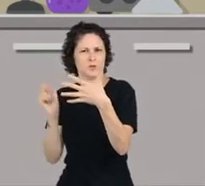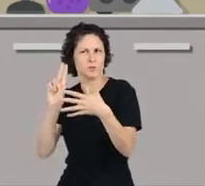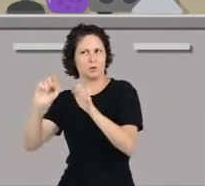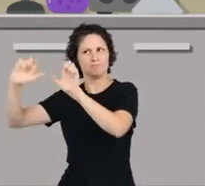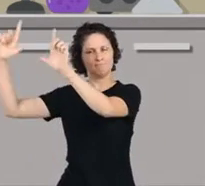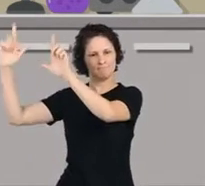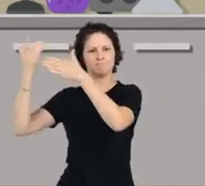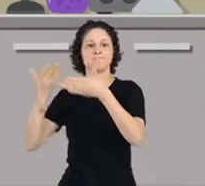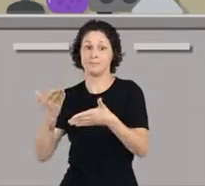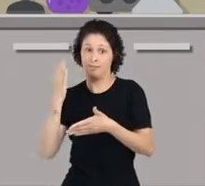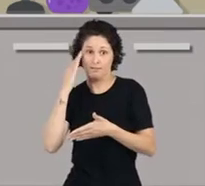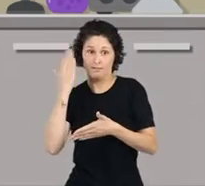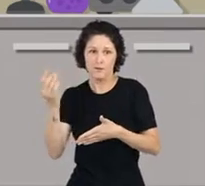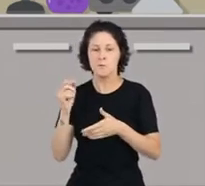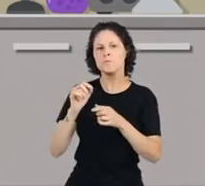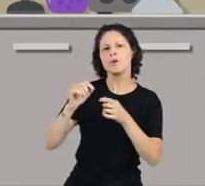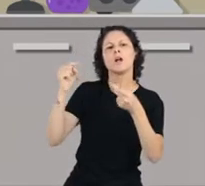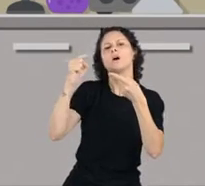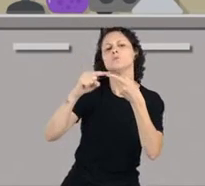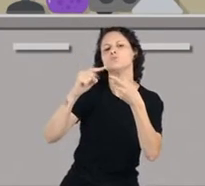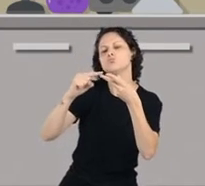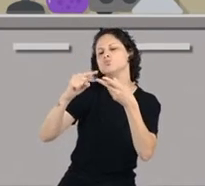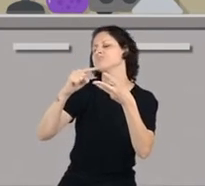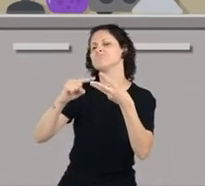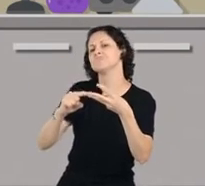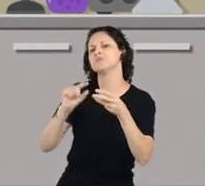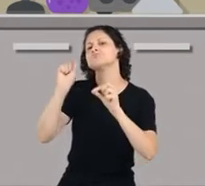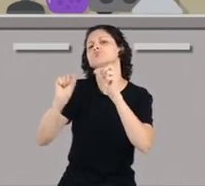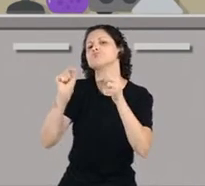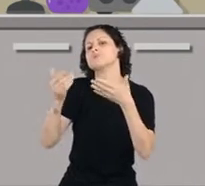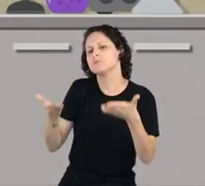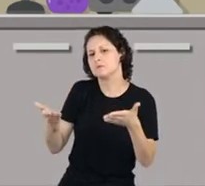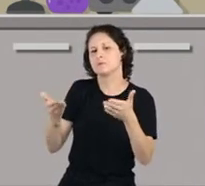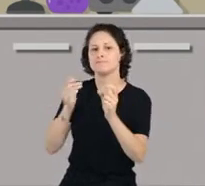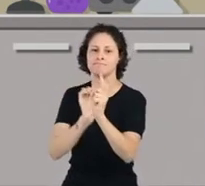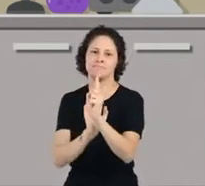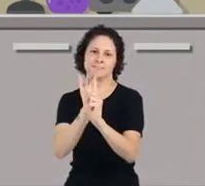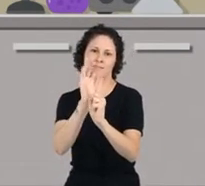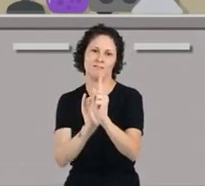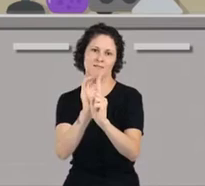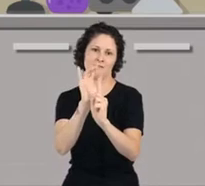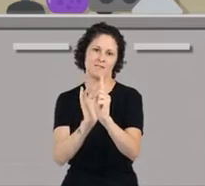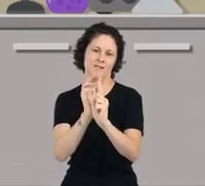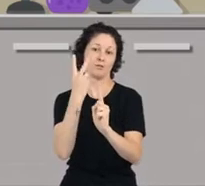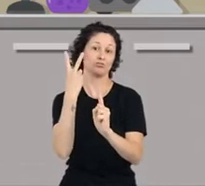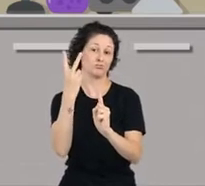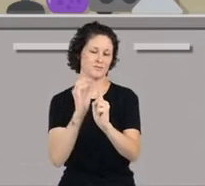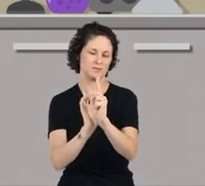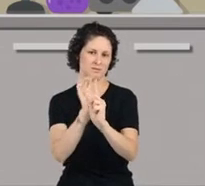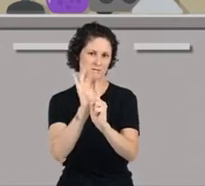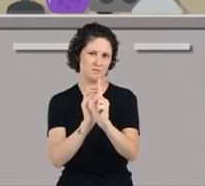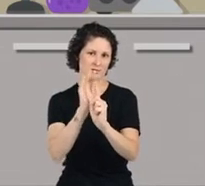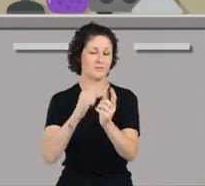e o propeno. Esquisito esses nomes, não é mesmo? O propeno e o eteno são os nomes de dois